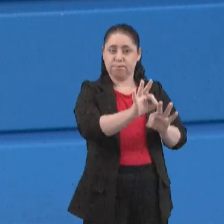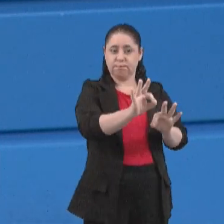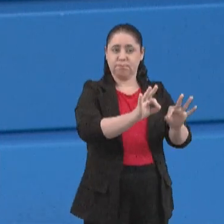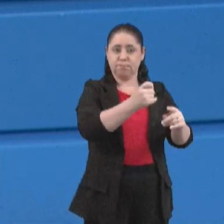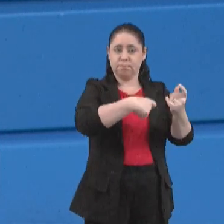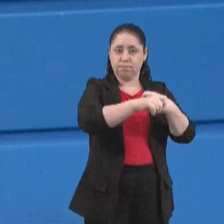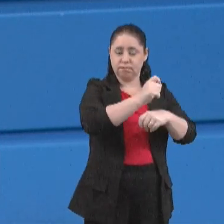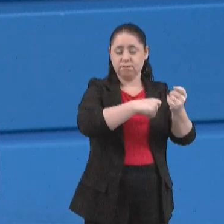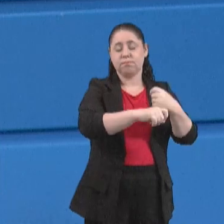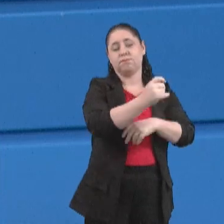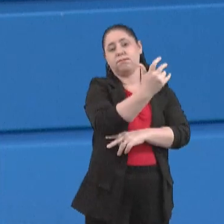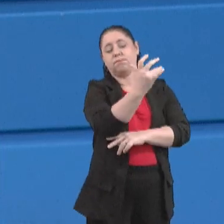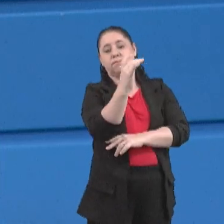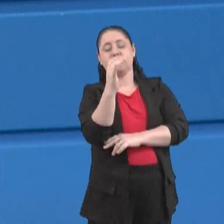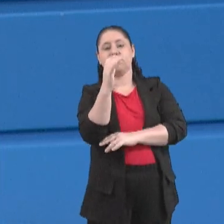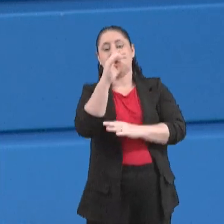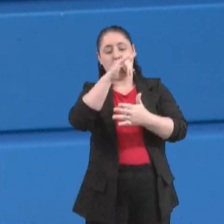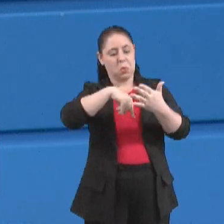colocado aqui no documento,